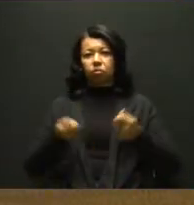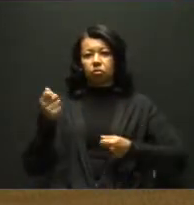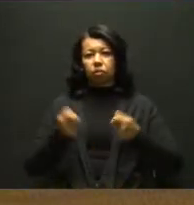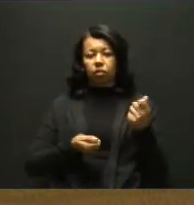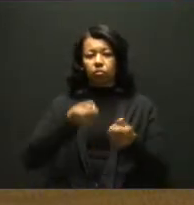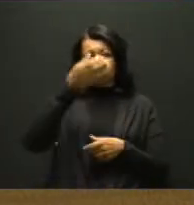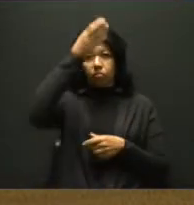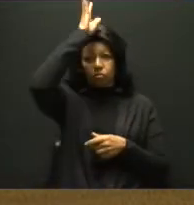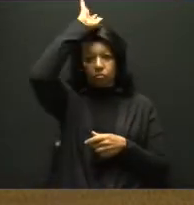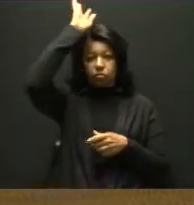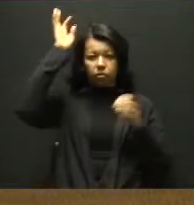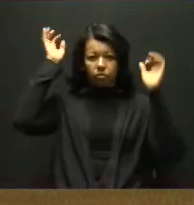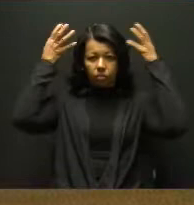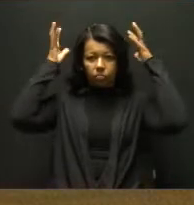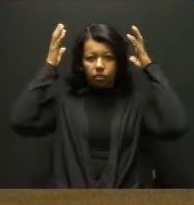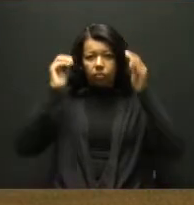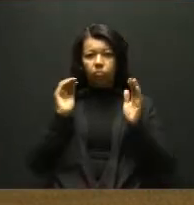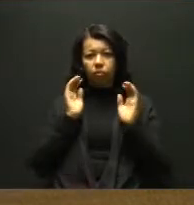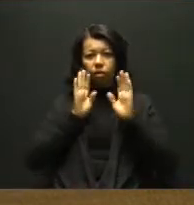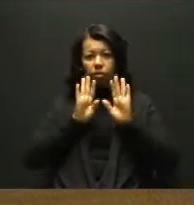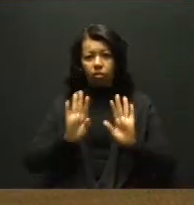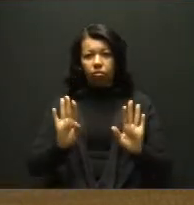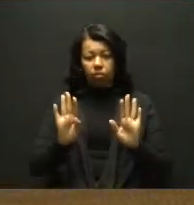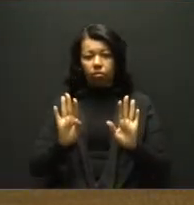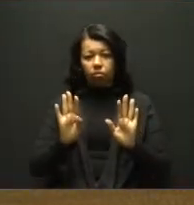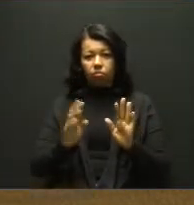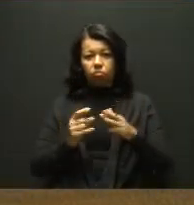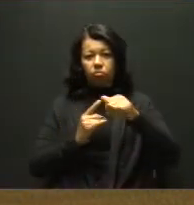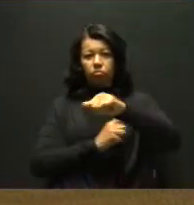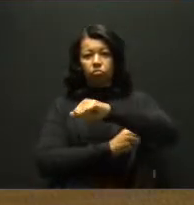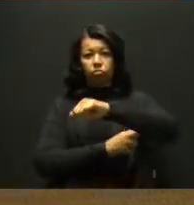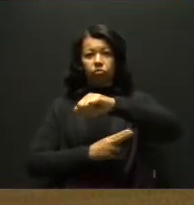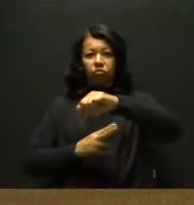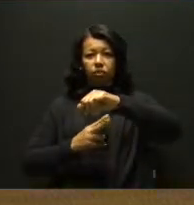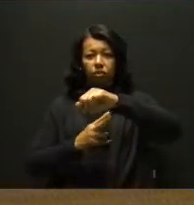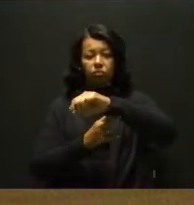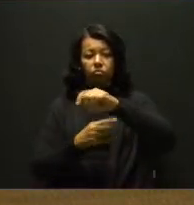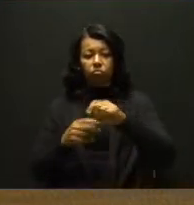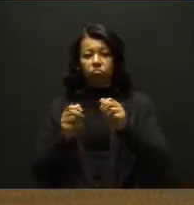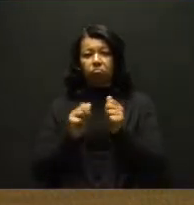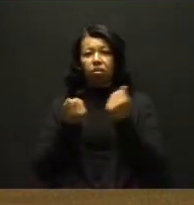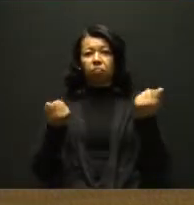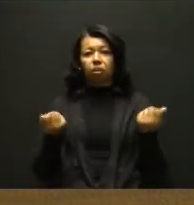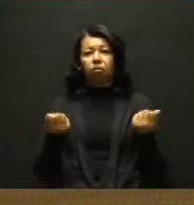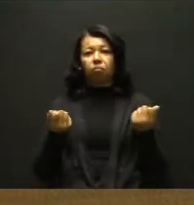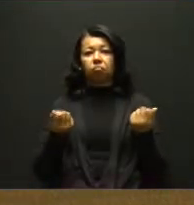um caminhão parado em frente em cima do viaduto quebrado